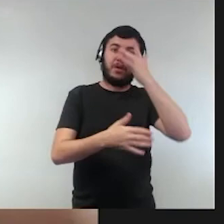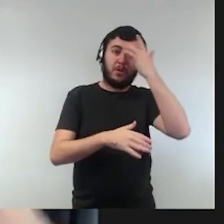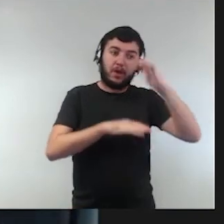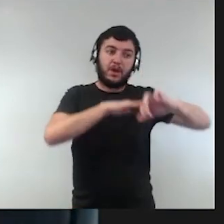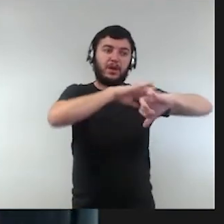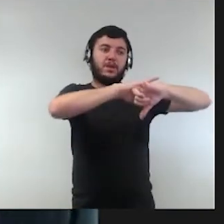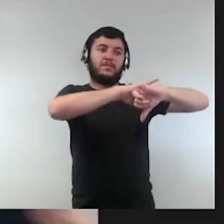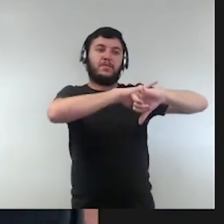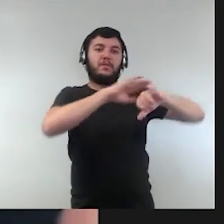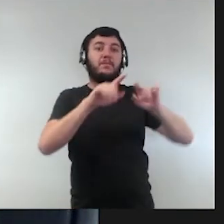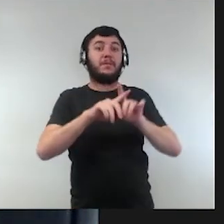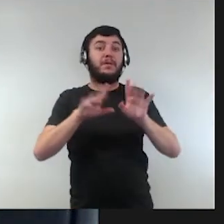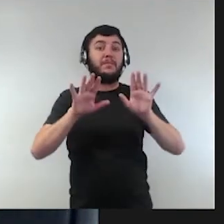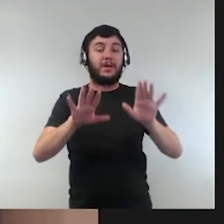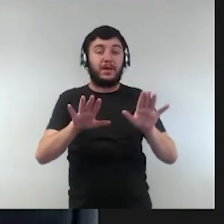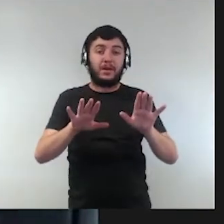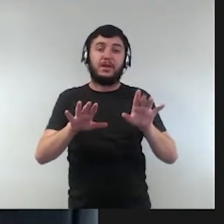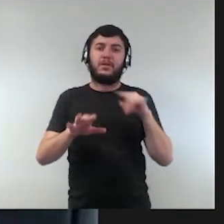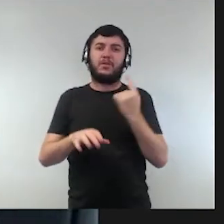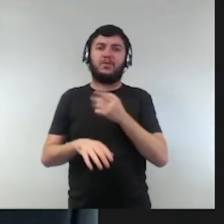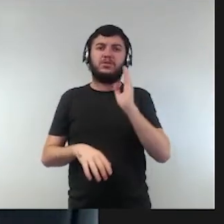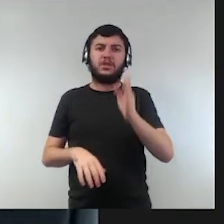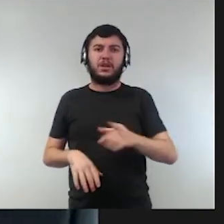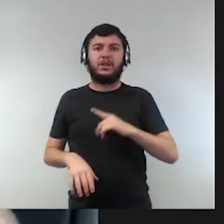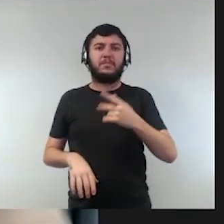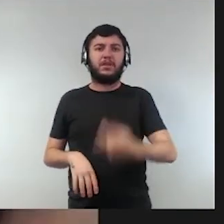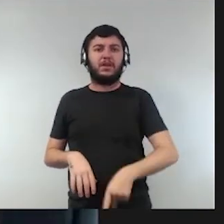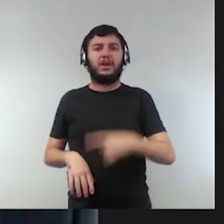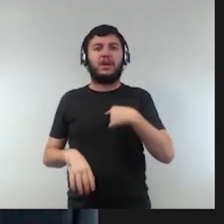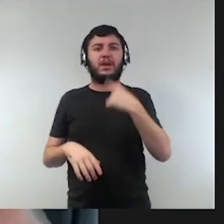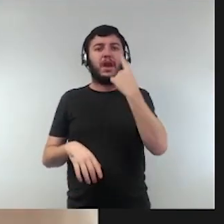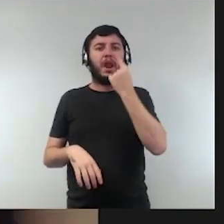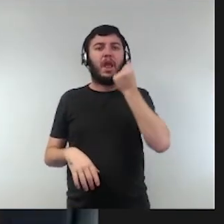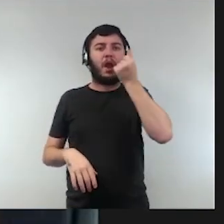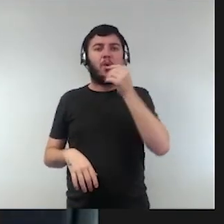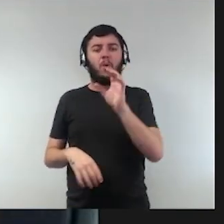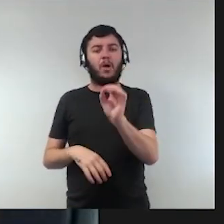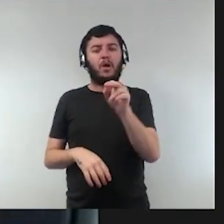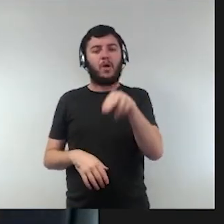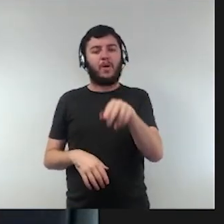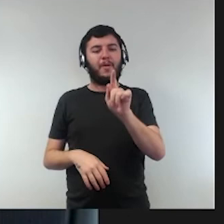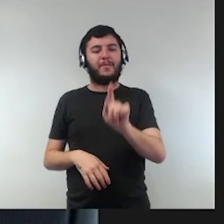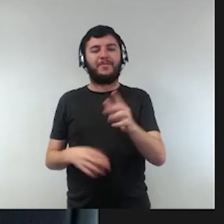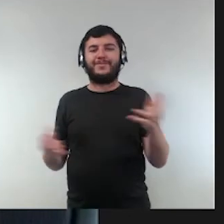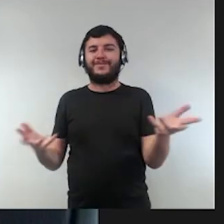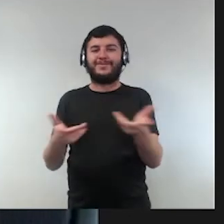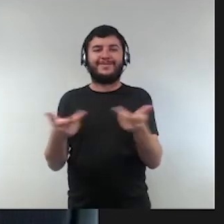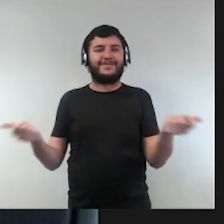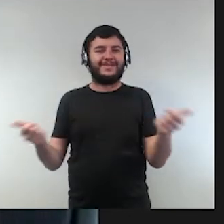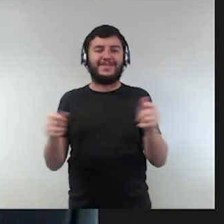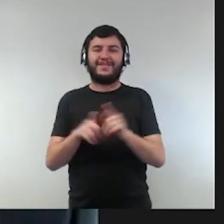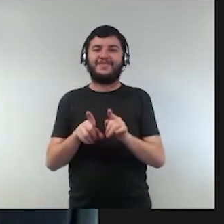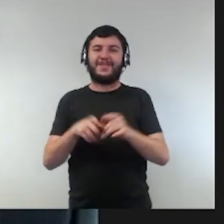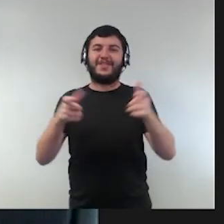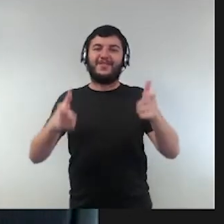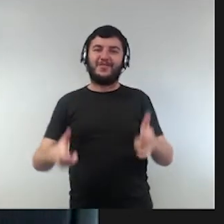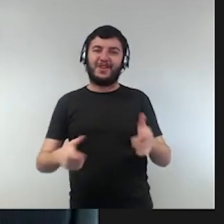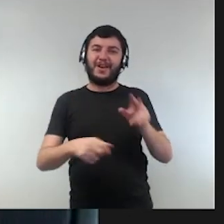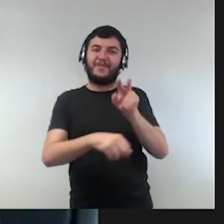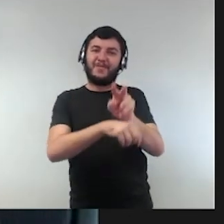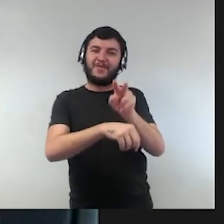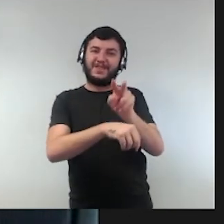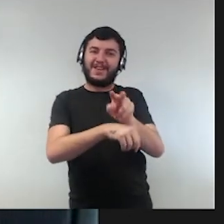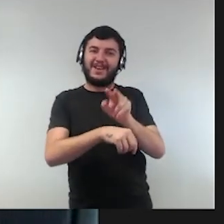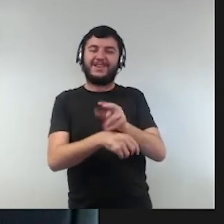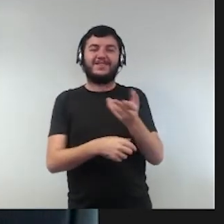Alagoas maravilhosos ONGs, maravilhosos abrigos protetores que se doam para a causa animal,